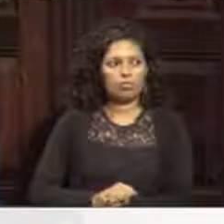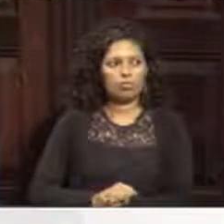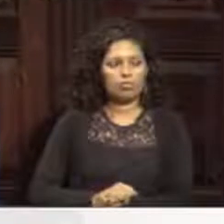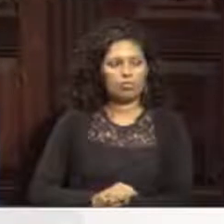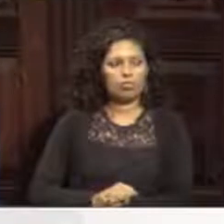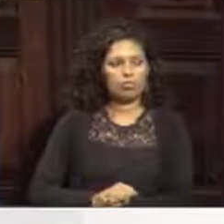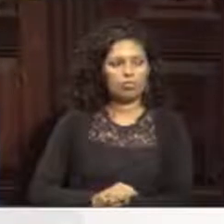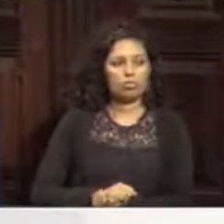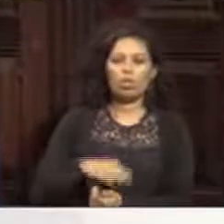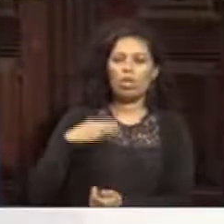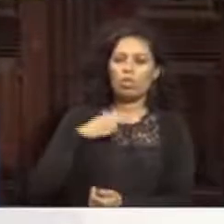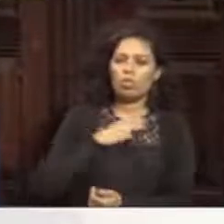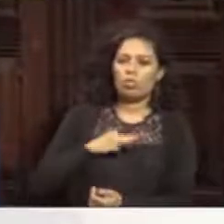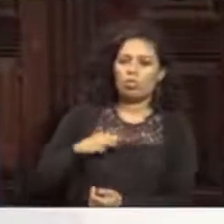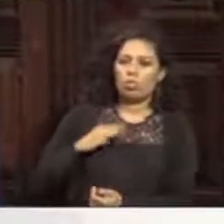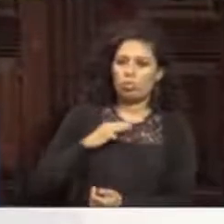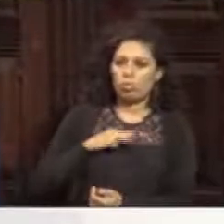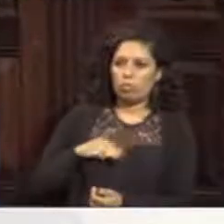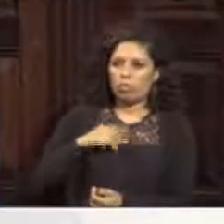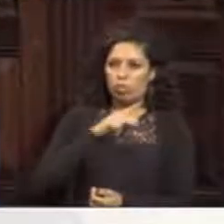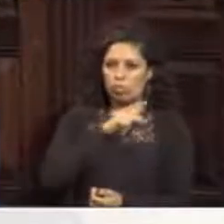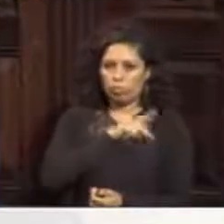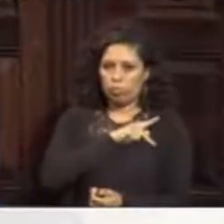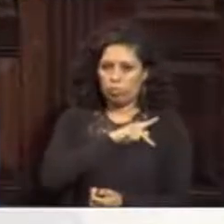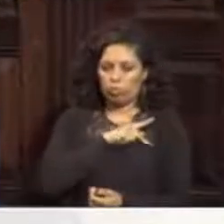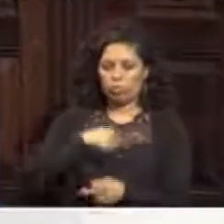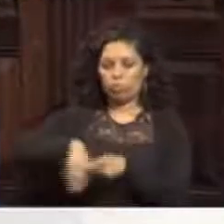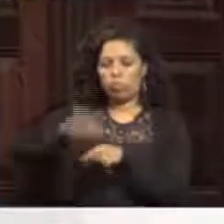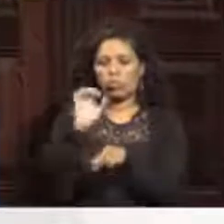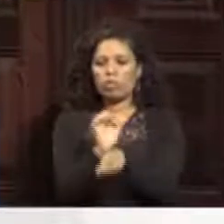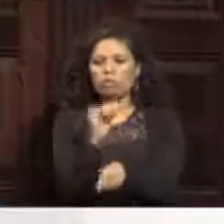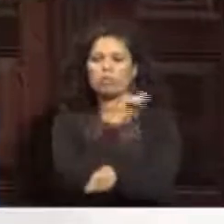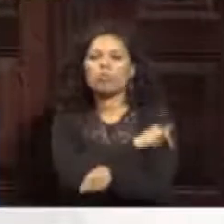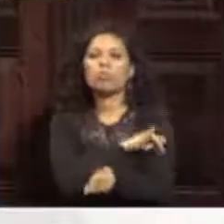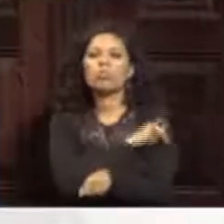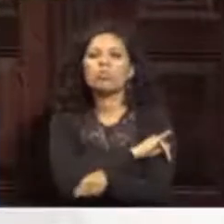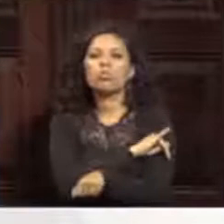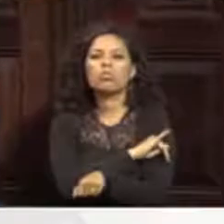o Ministério Público do Estado do Rio de Janeiro